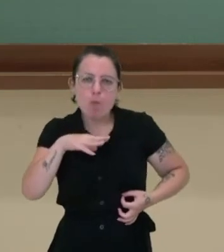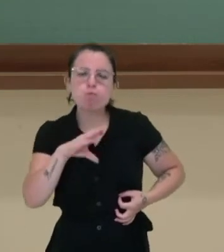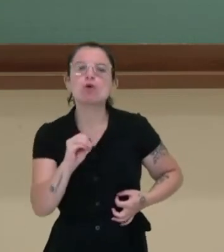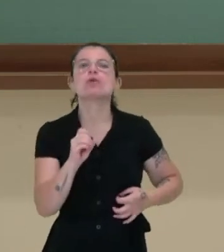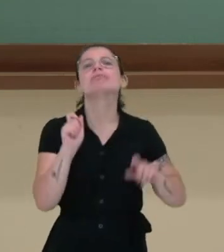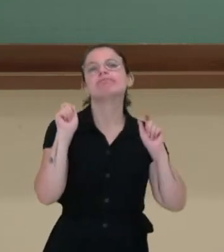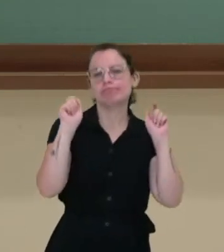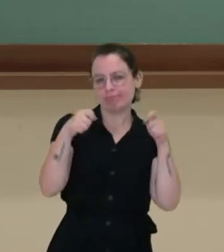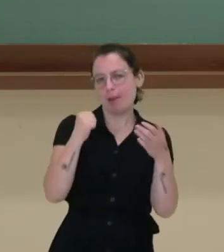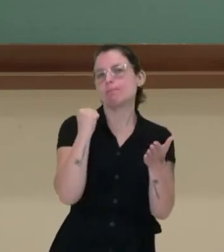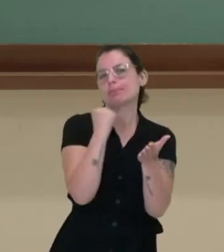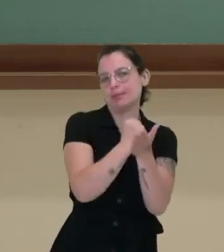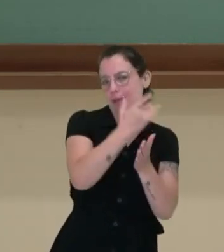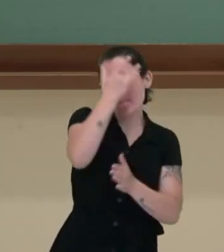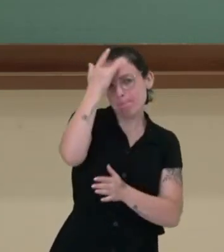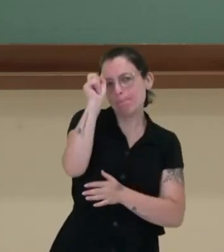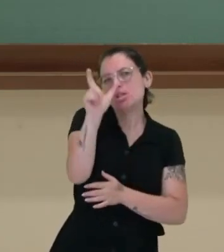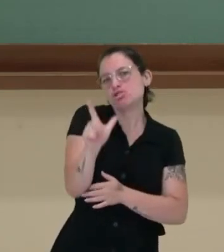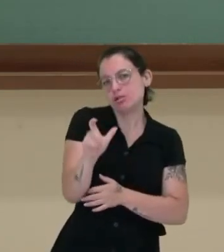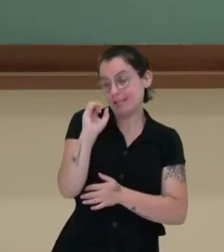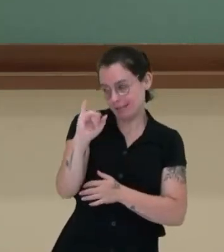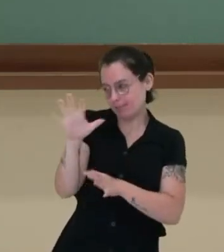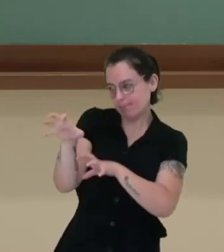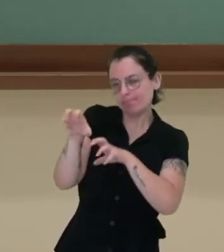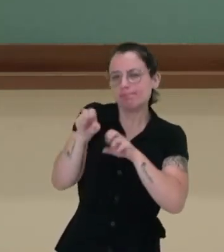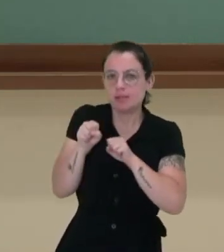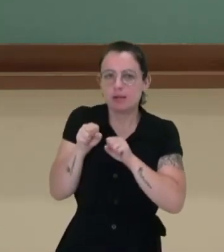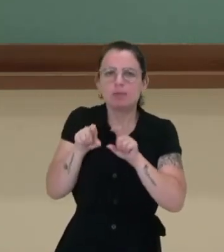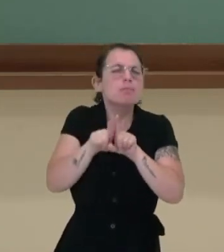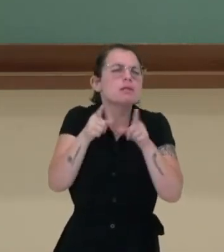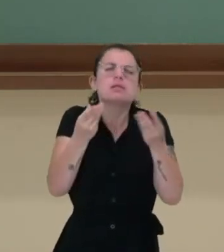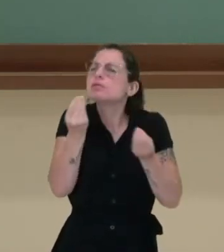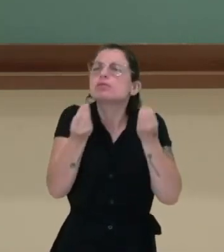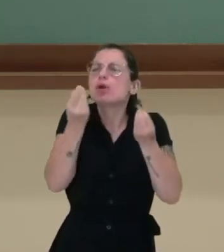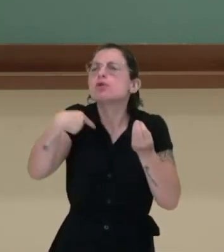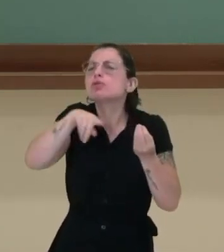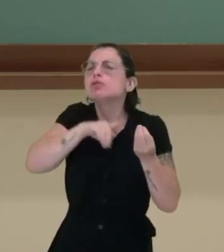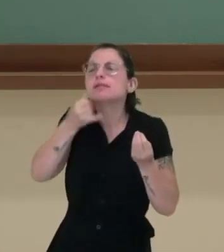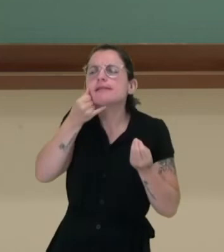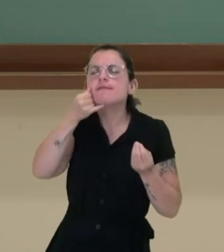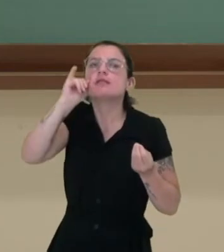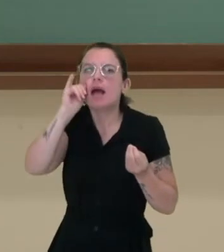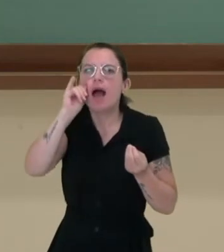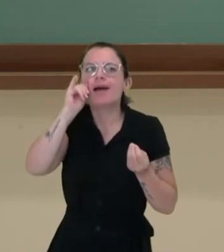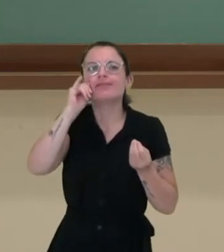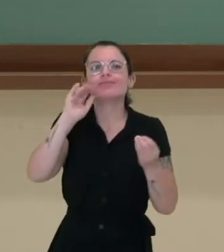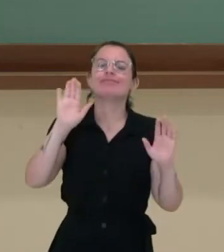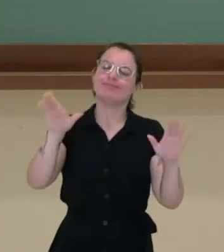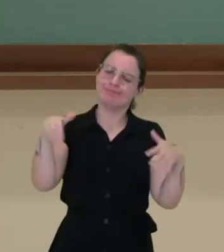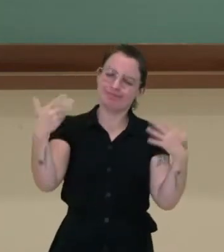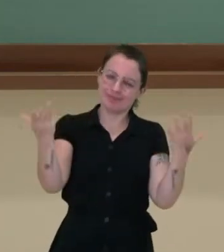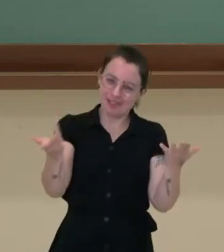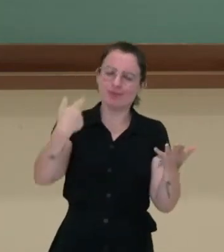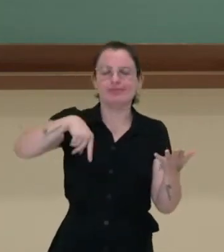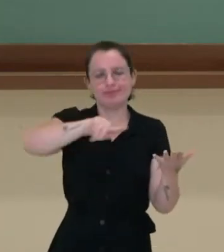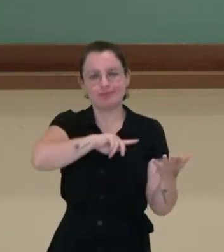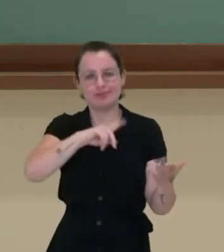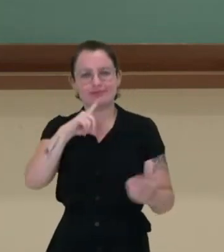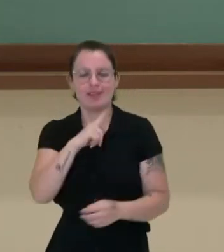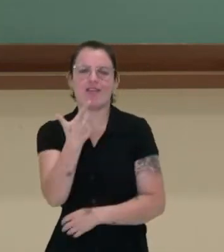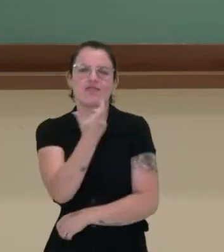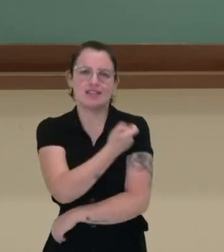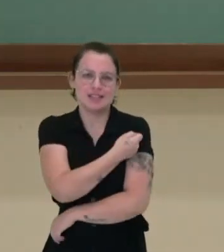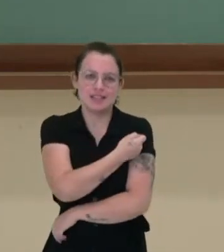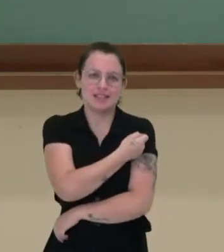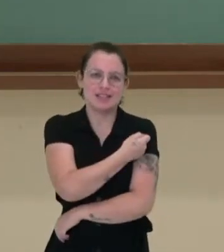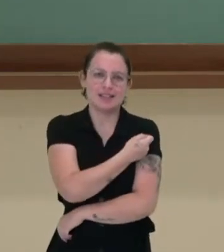à morte. E para combater essa doença, nós temos o quê? A vacina. Ó,